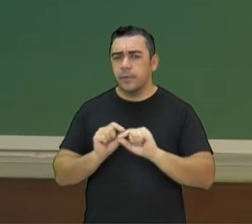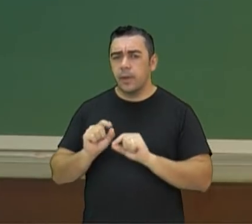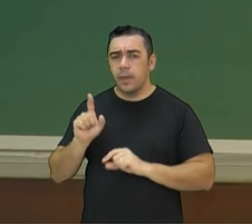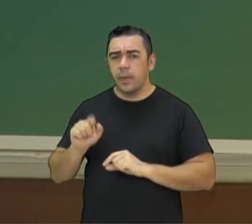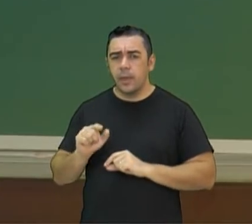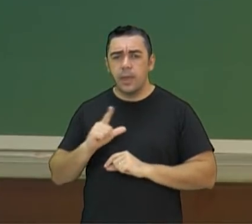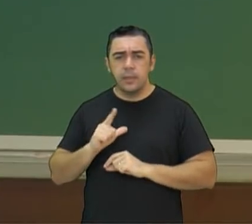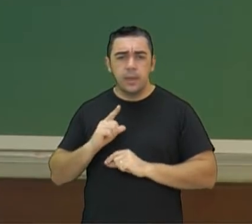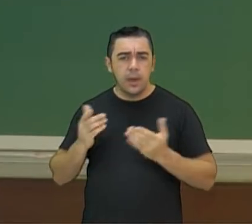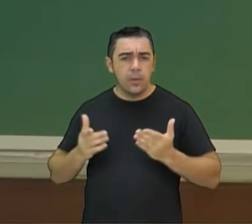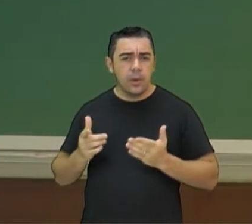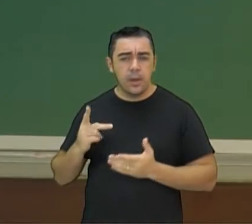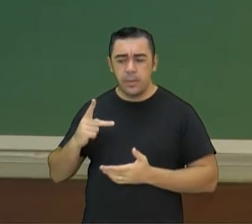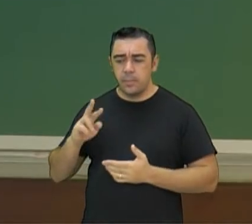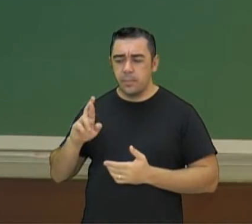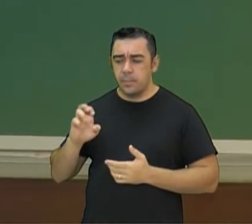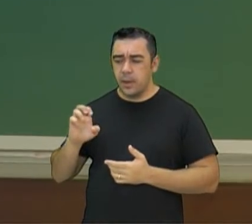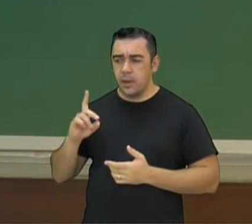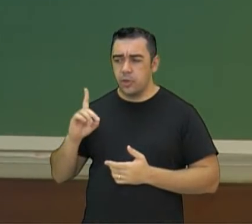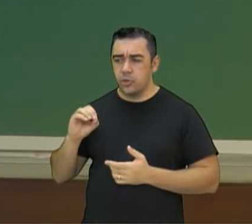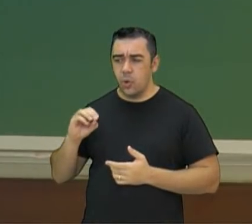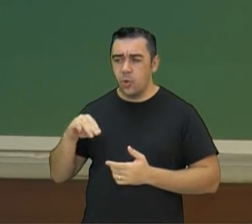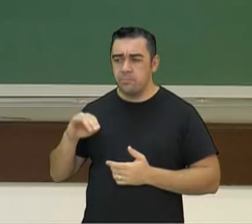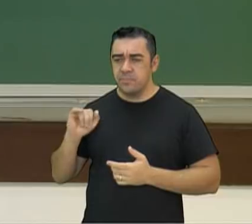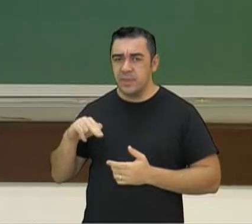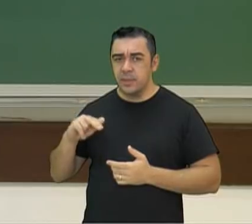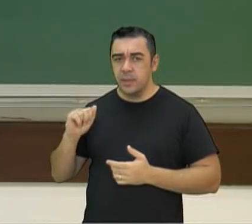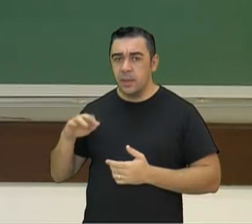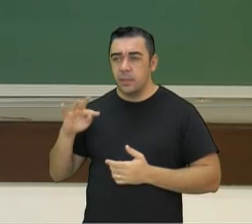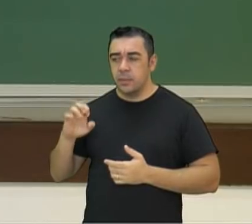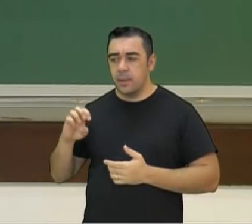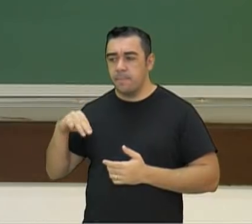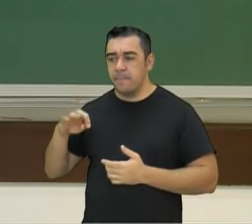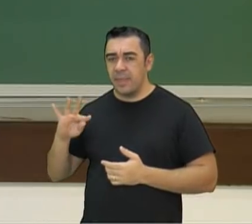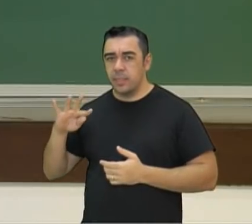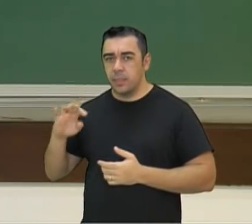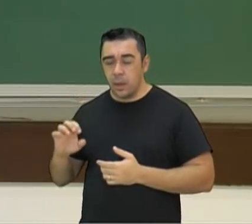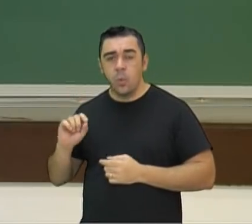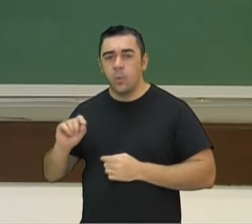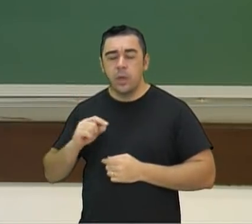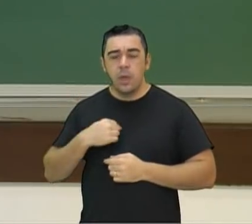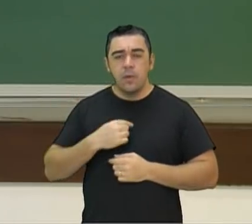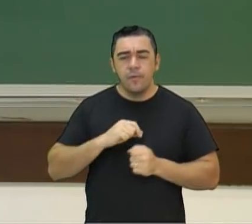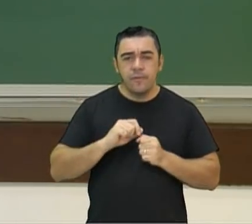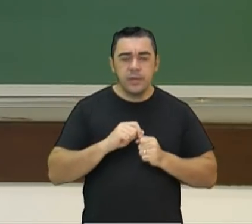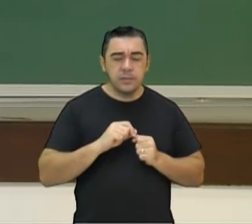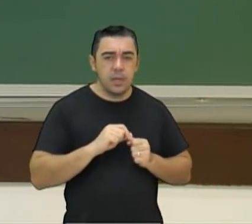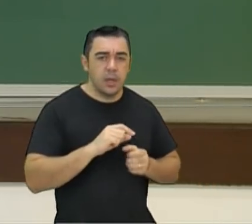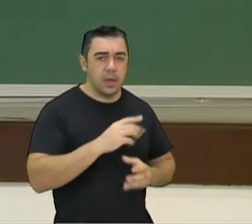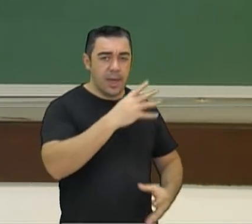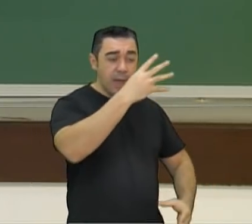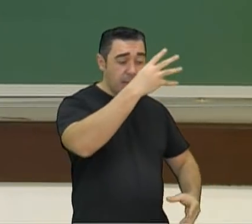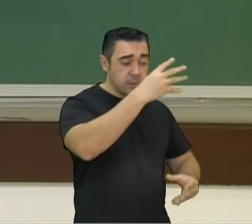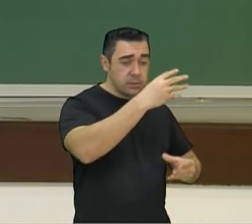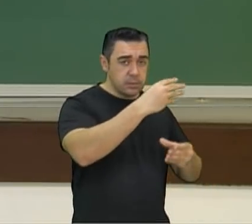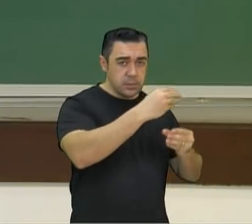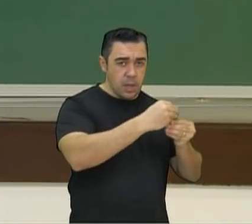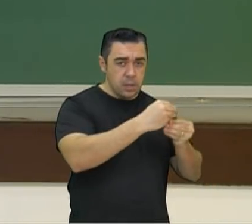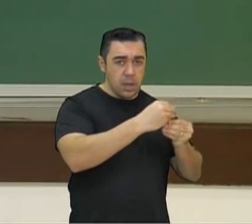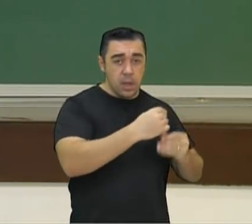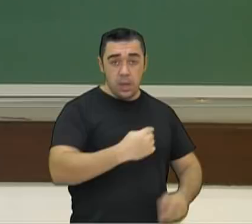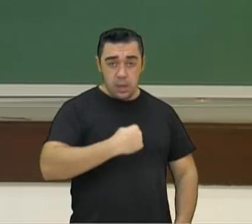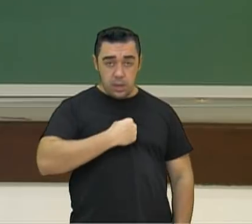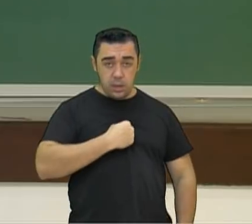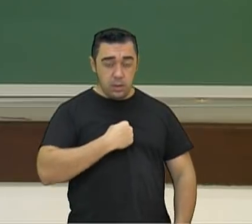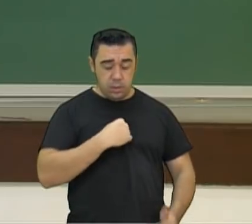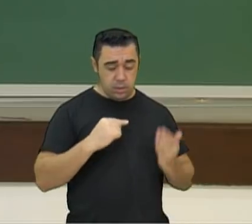agora nesse enunciado? Vejam, quando a pessoa vai elaborar uma resenha, o autor, ele necessariamente tem que trazer